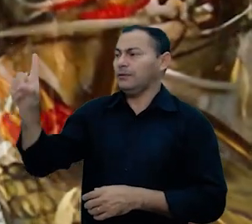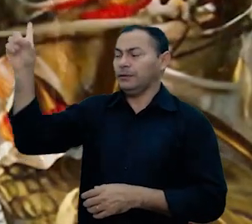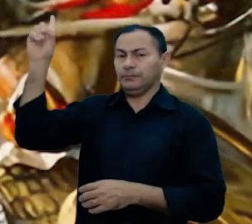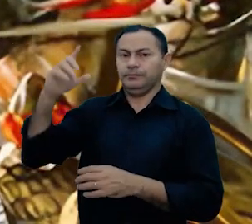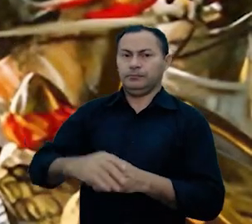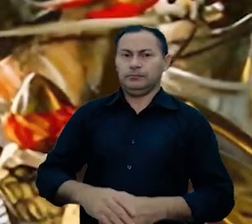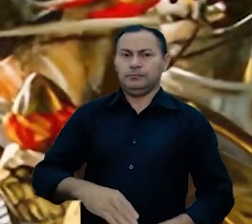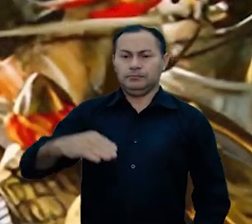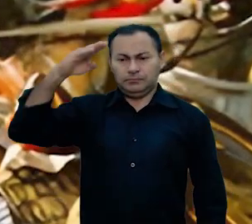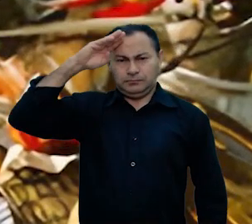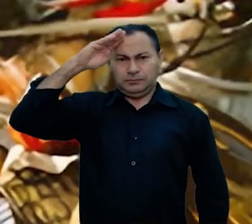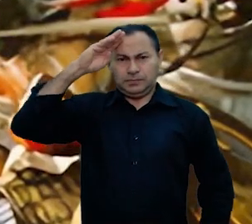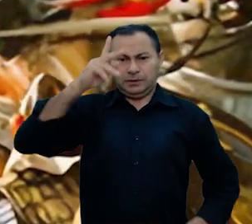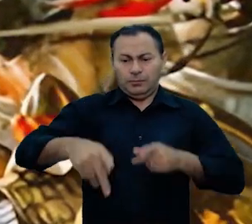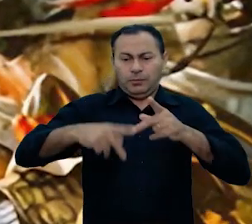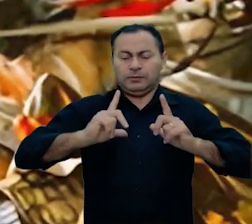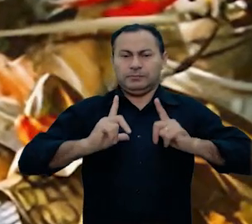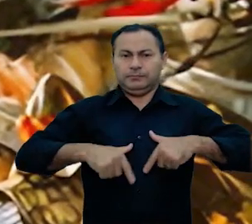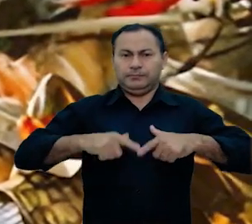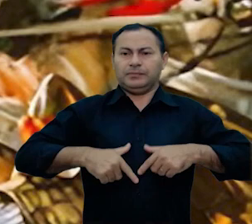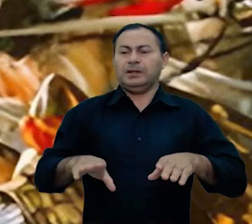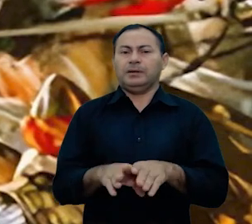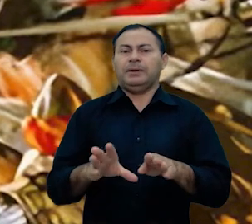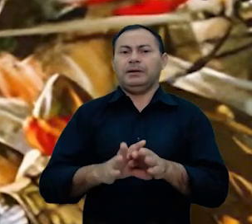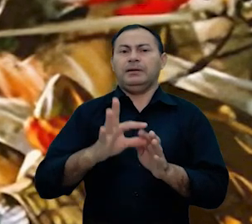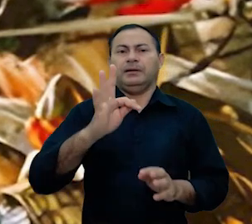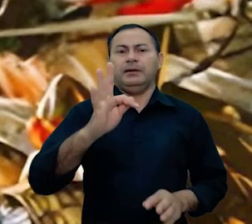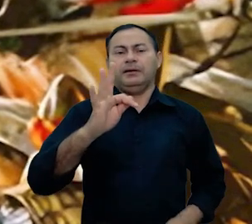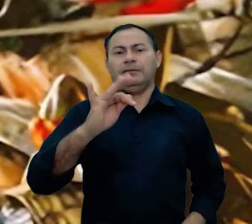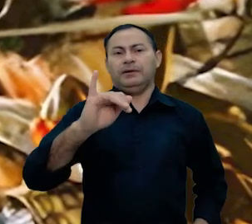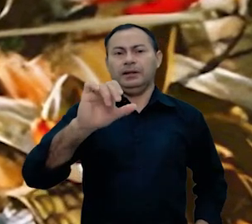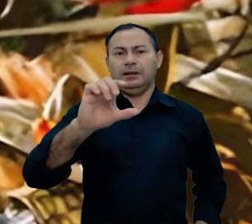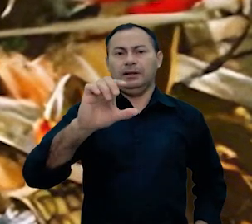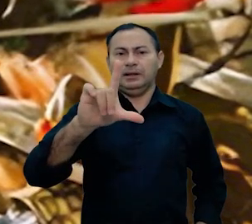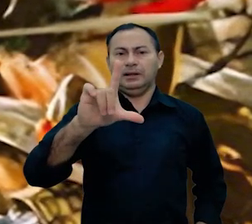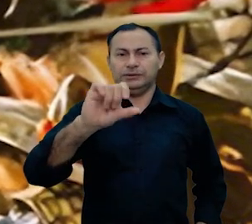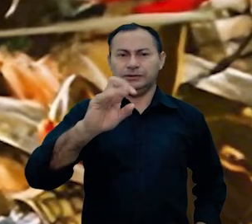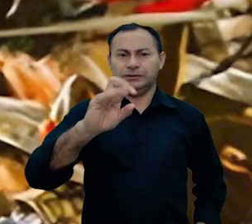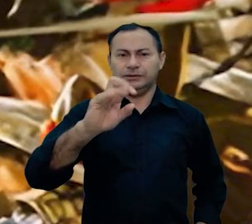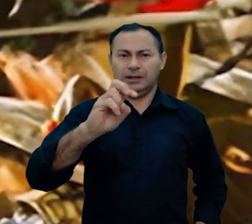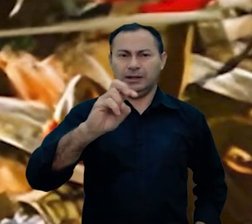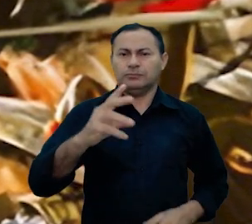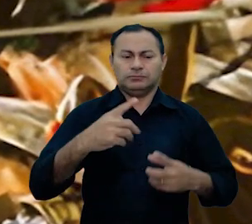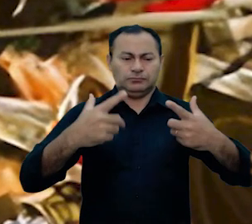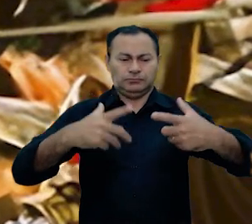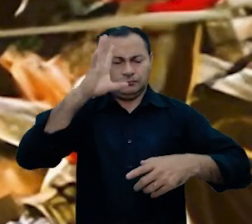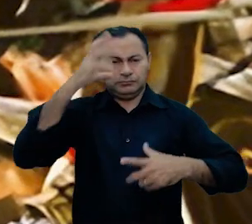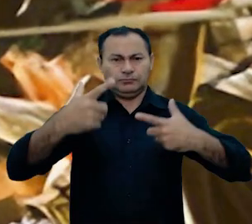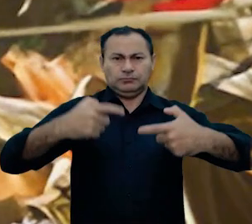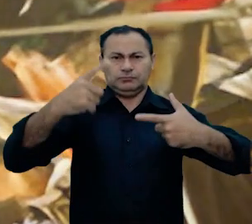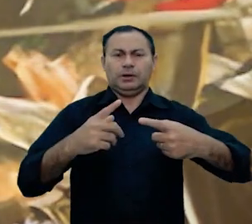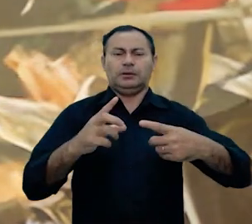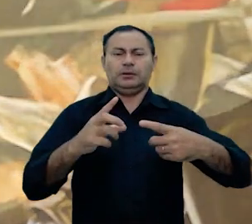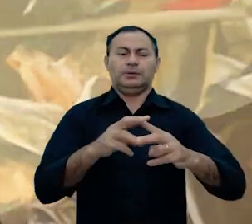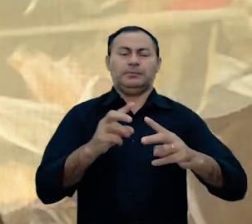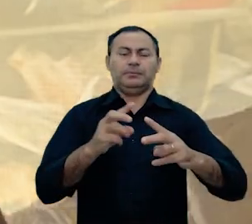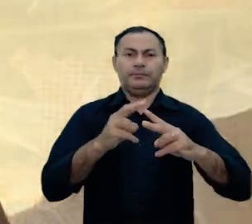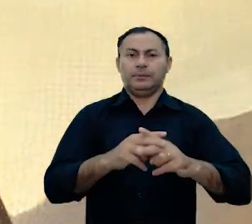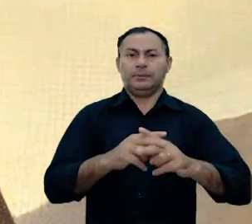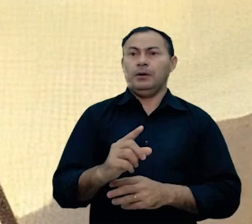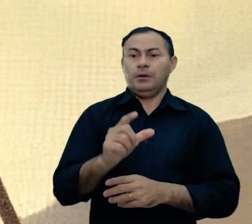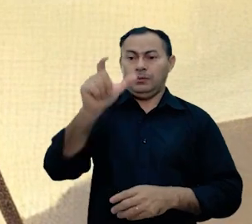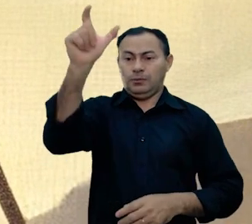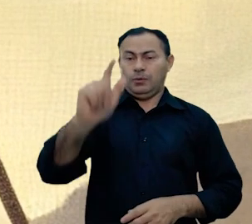Os exércitos dos israelitas e dos filisteus se confrontaram, mas tinham se decidido por um duelo em vez de lutar.